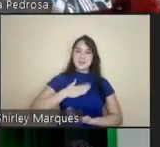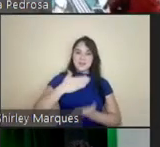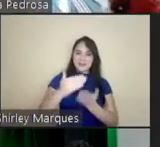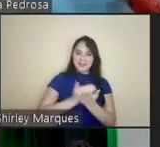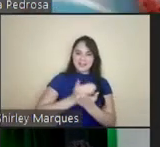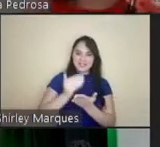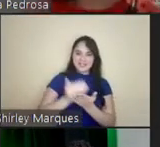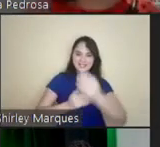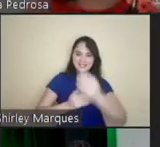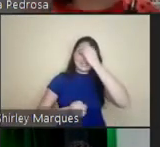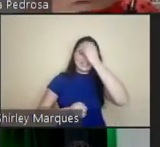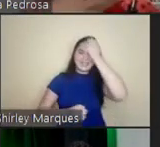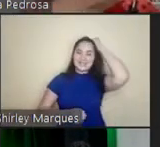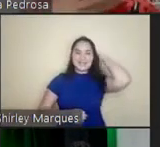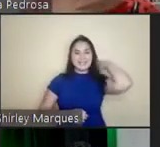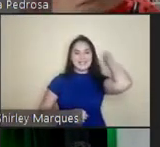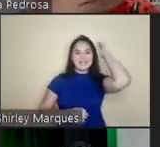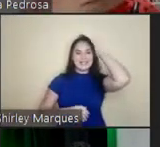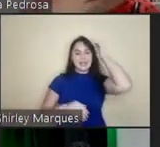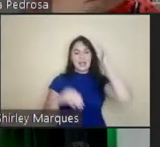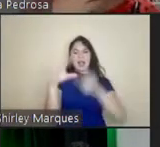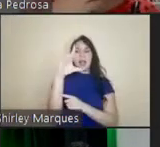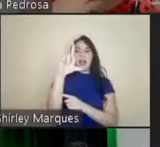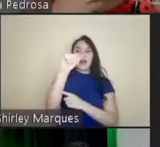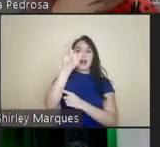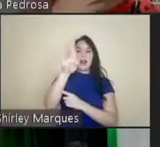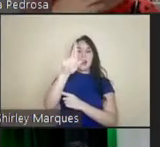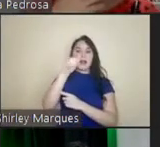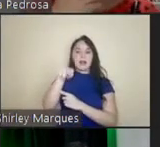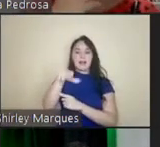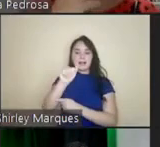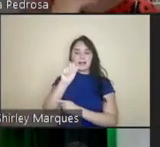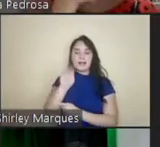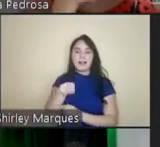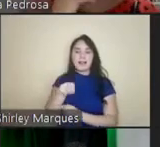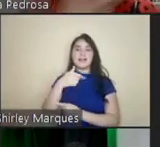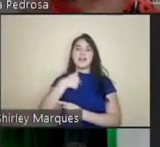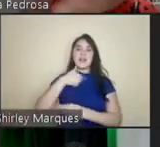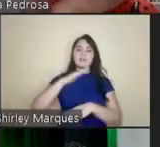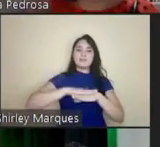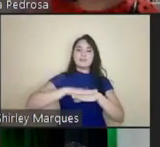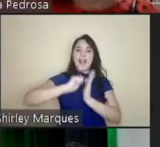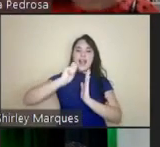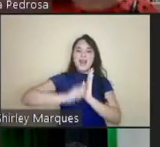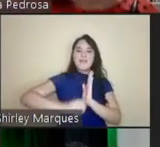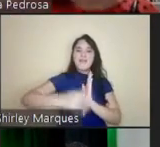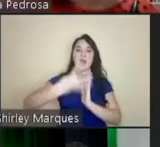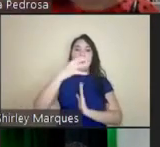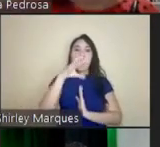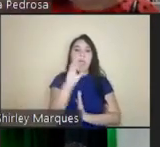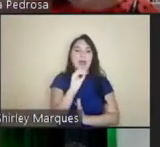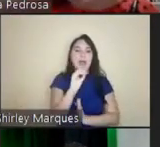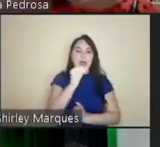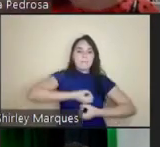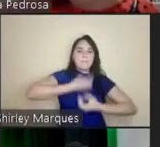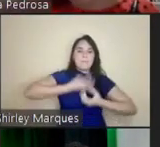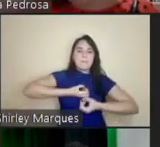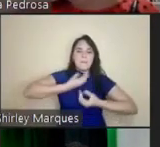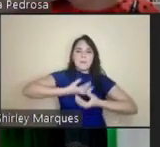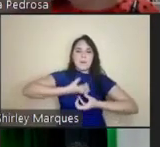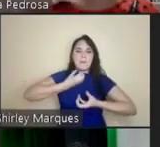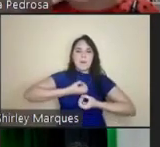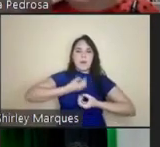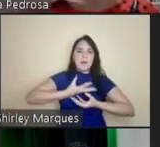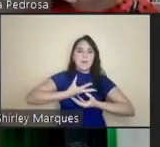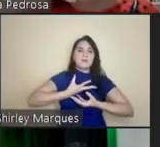ó, Clarinã, que eu faço... eu escrevi 40 poemas, todo em